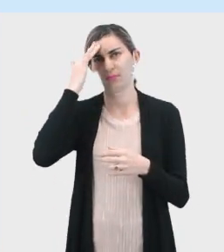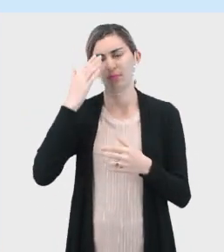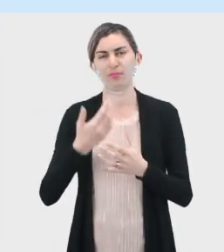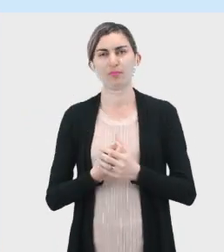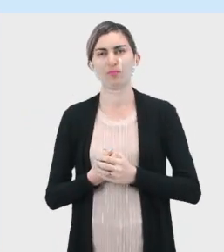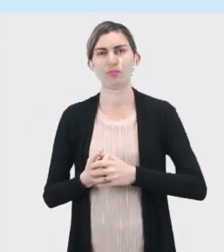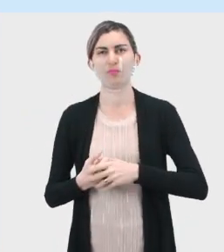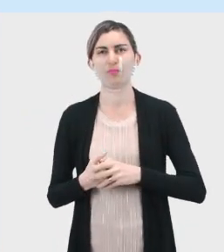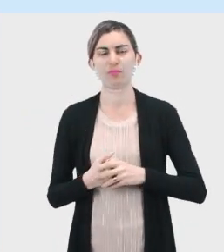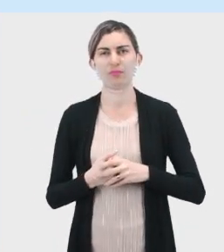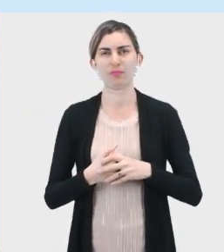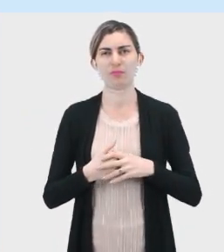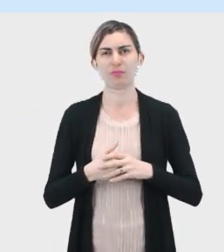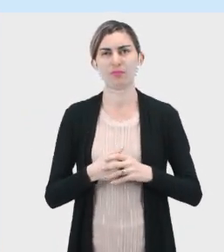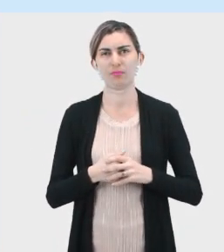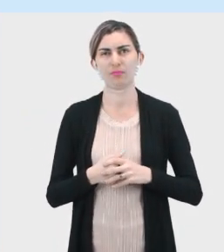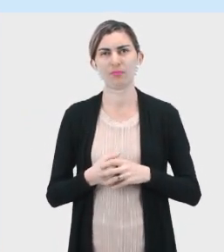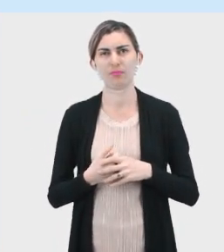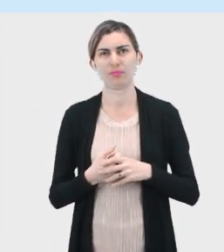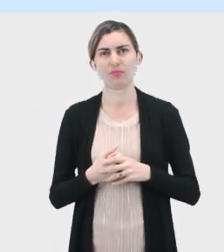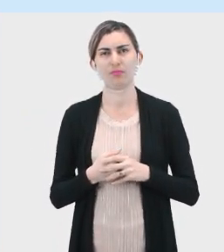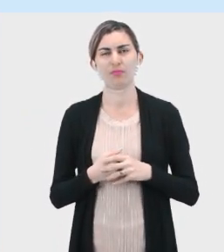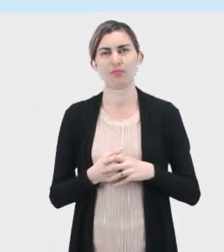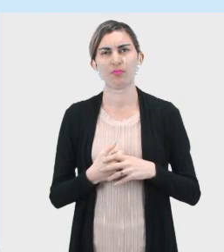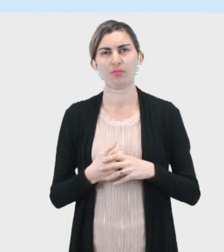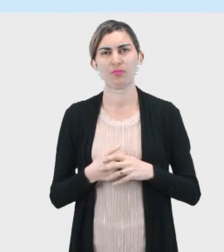pouquinho mais.